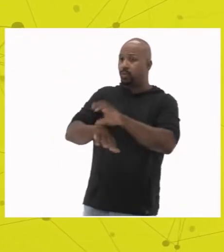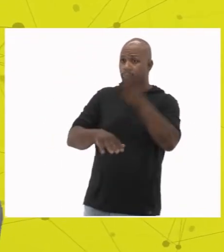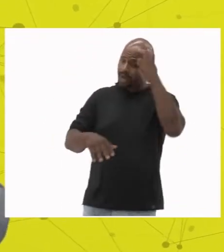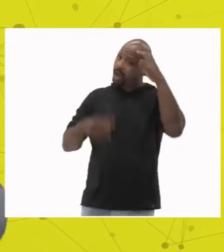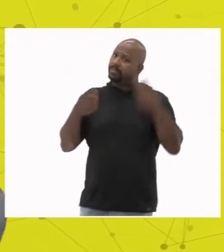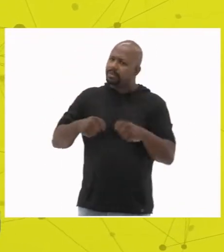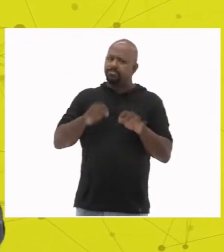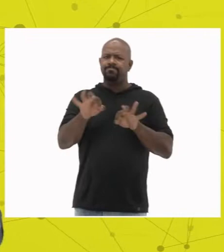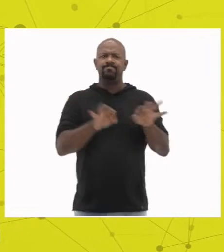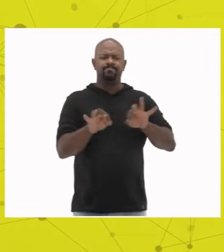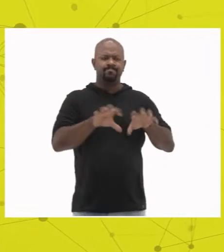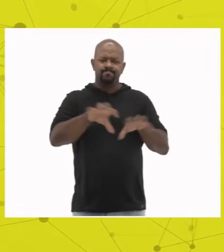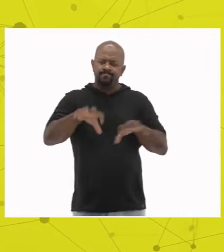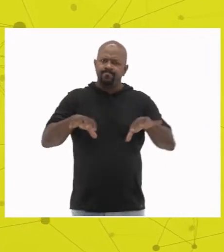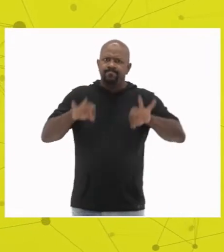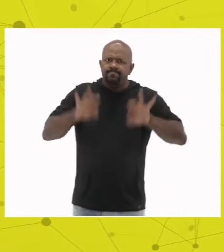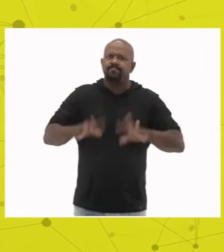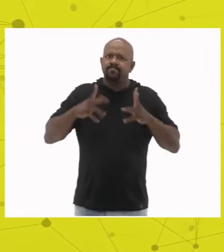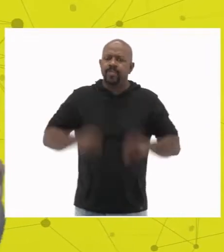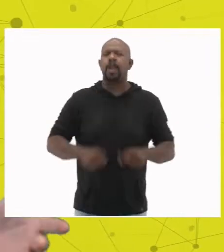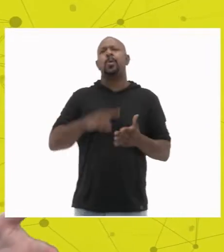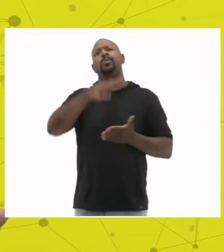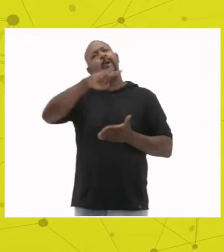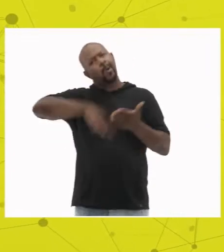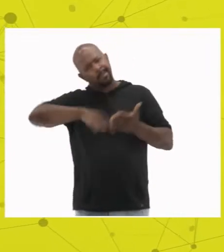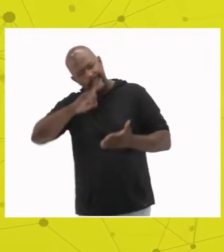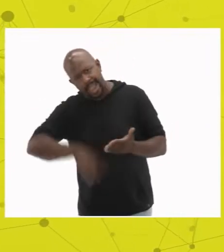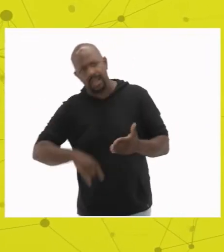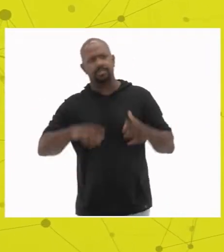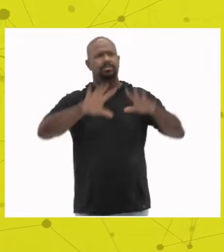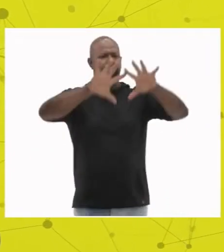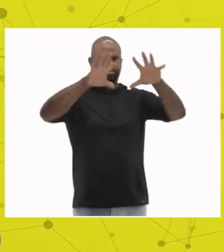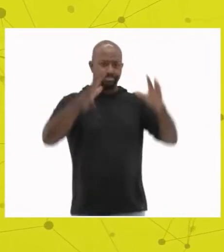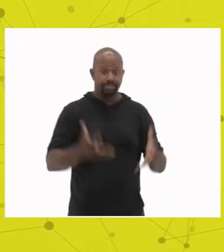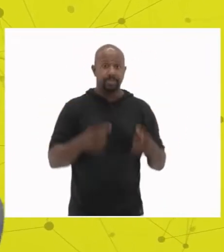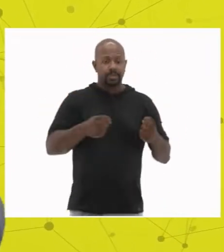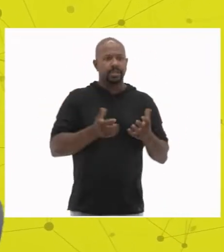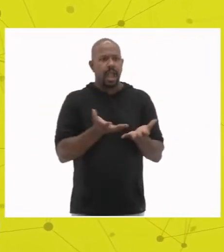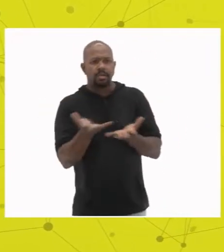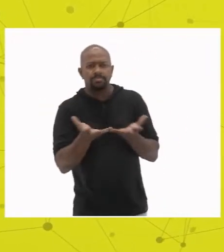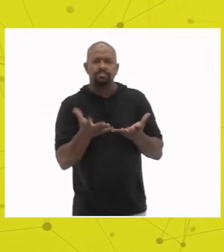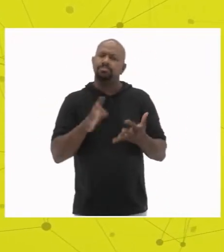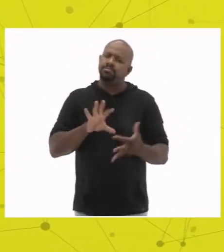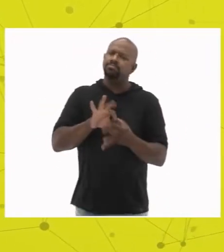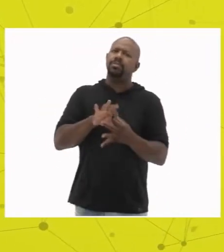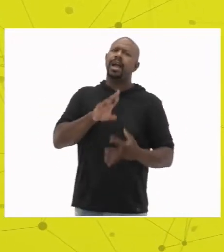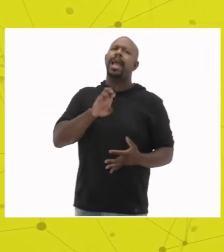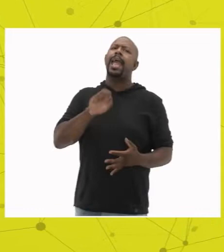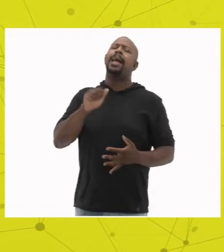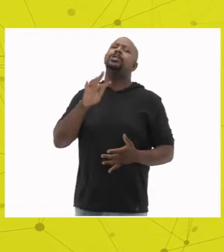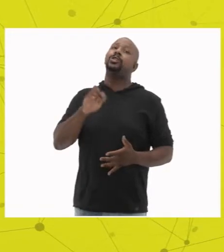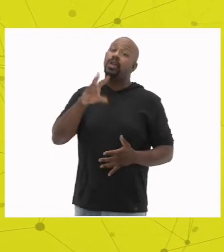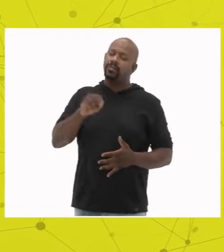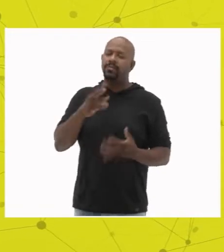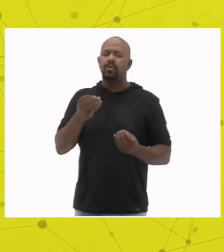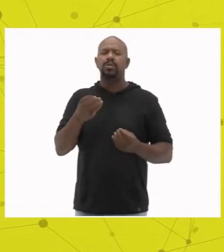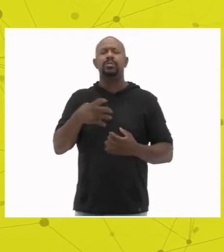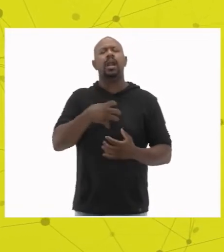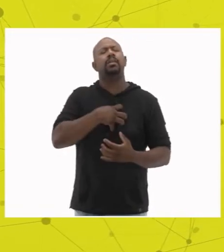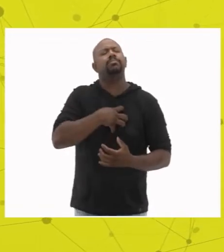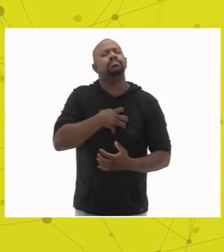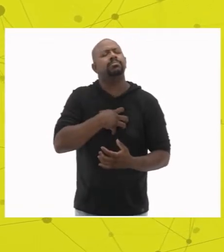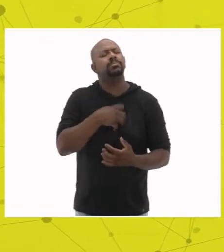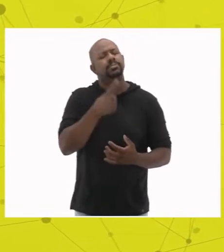ambientes organizados tematicamente e nos quais documentos e monumentos são abordados de modo reativo. Muito da apatia de